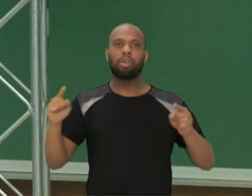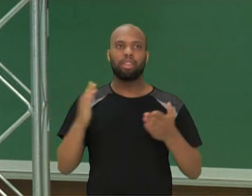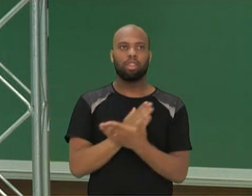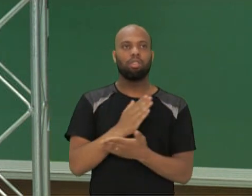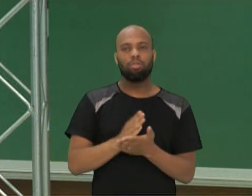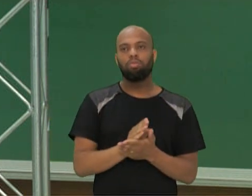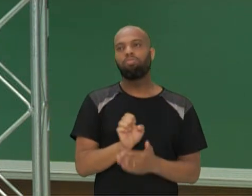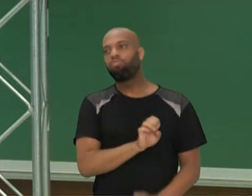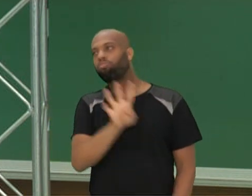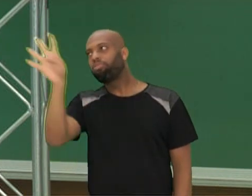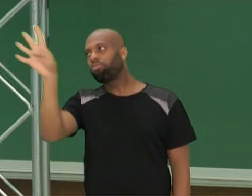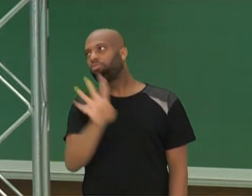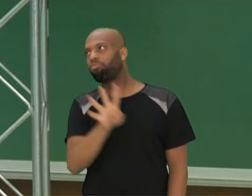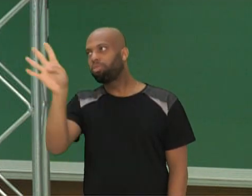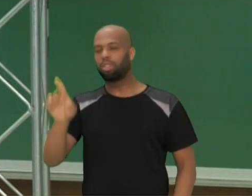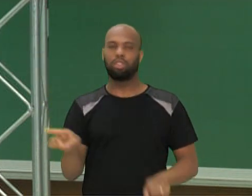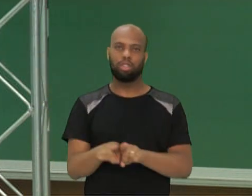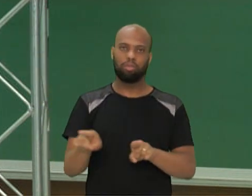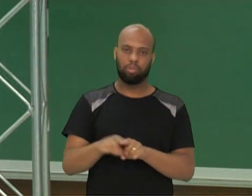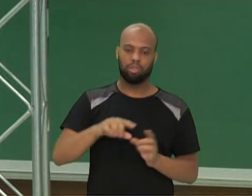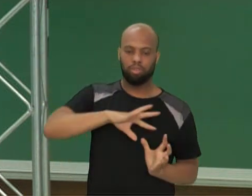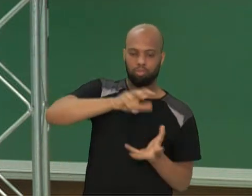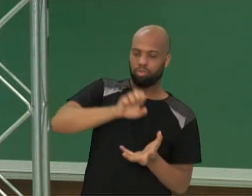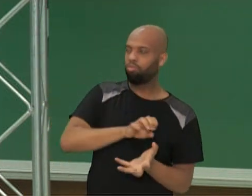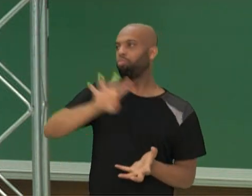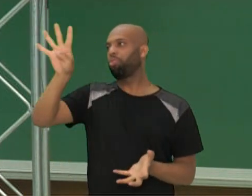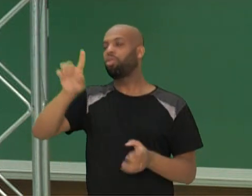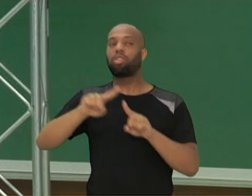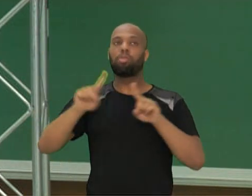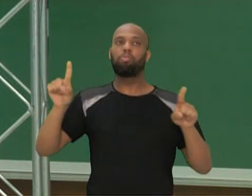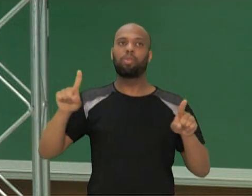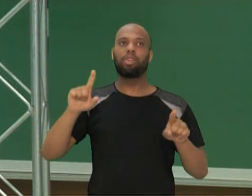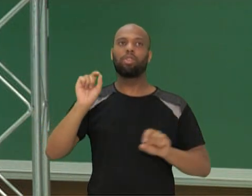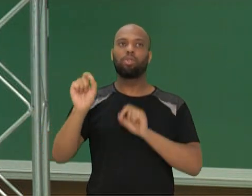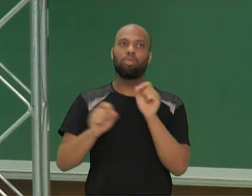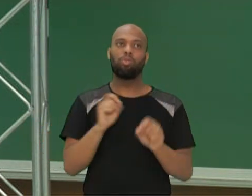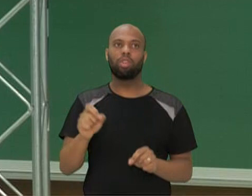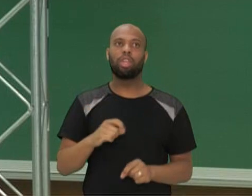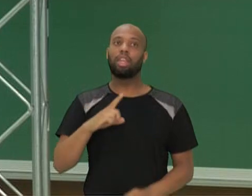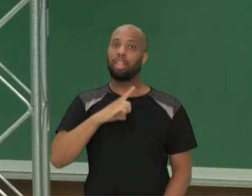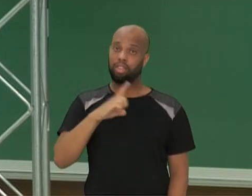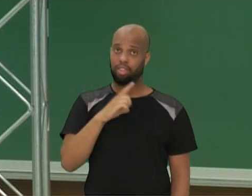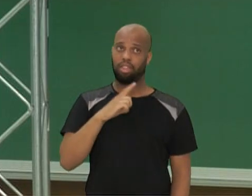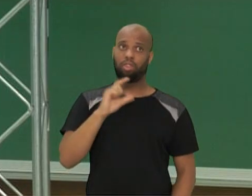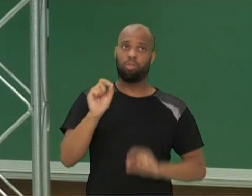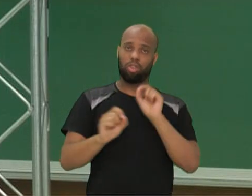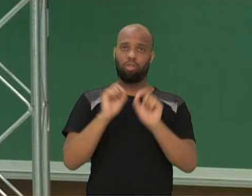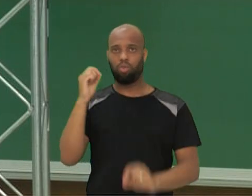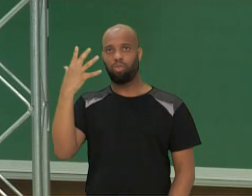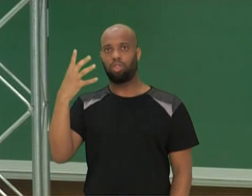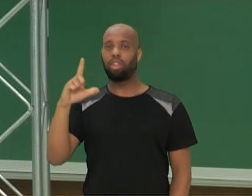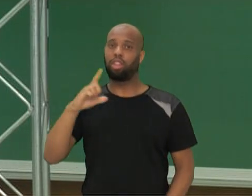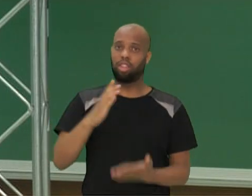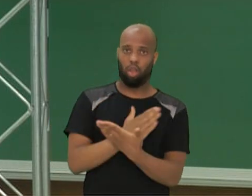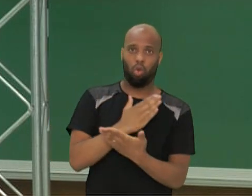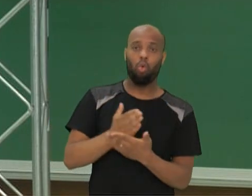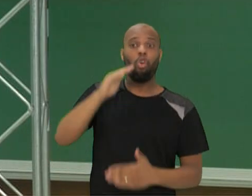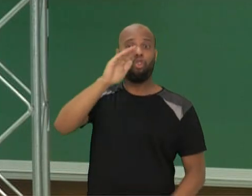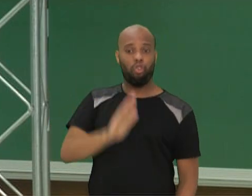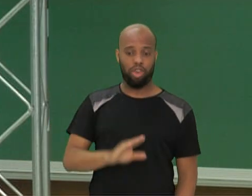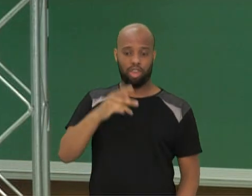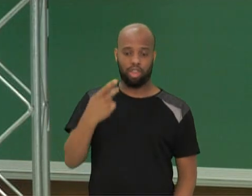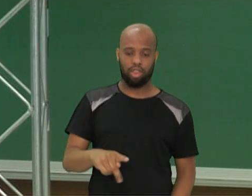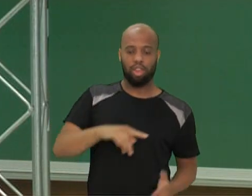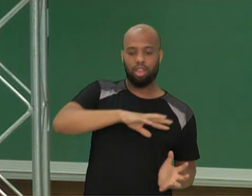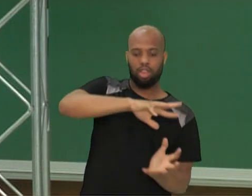deles também acaba sendo refletida. Porém, uma parte significativa dessa radiação solar é retida no interior do